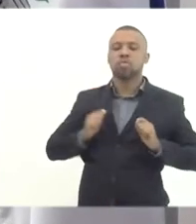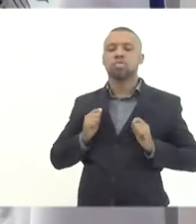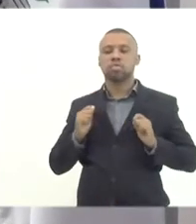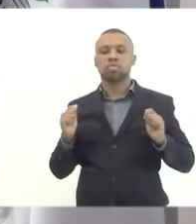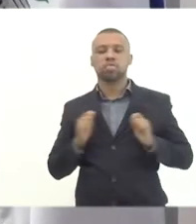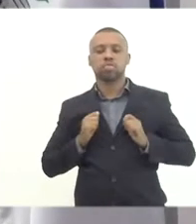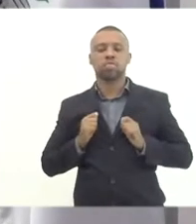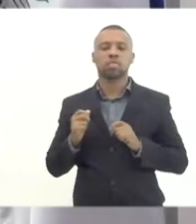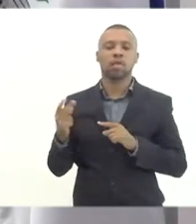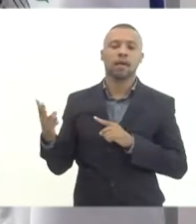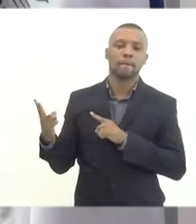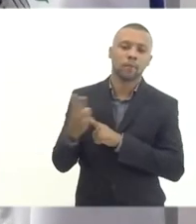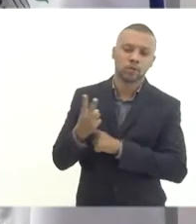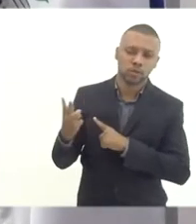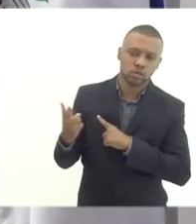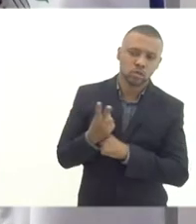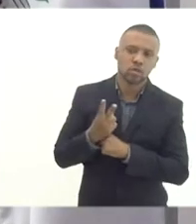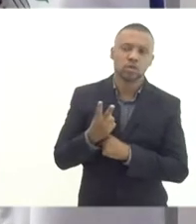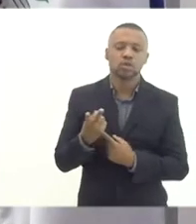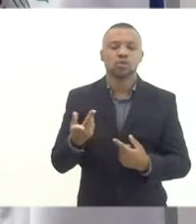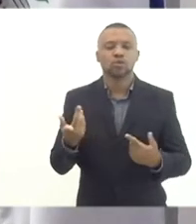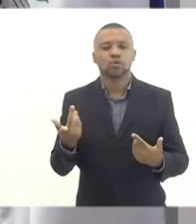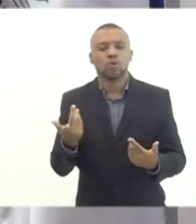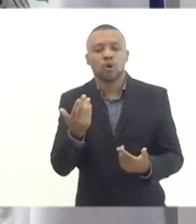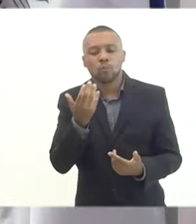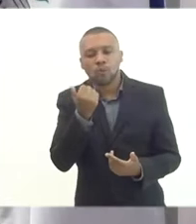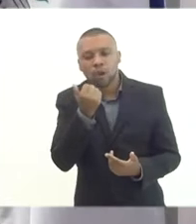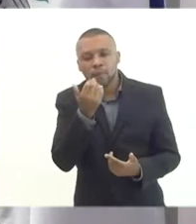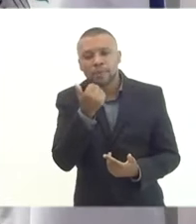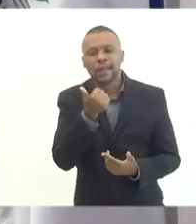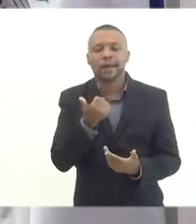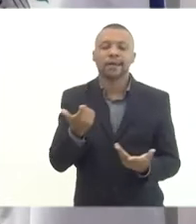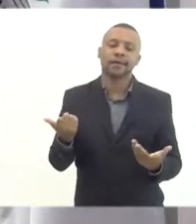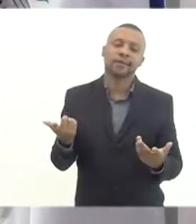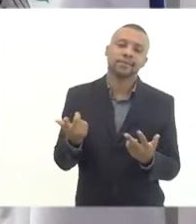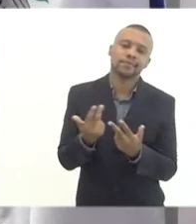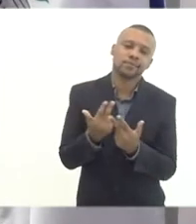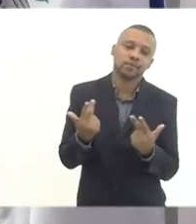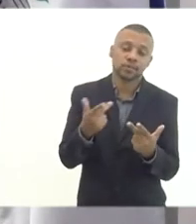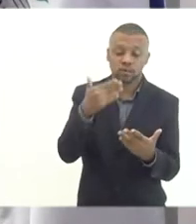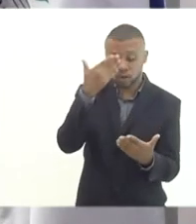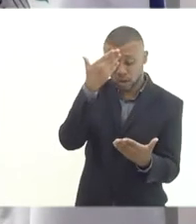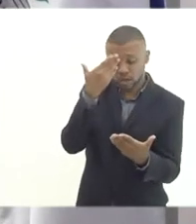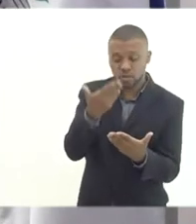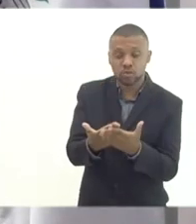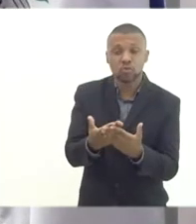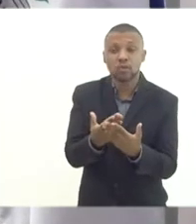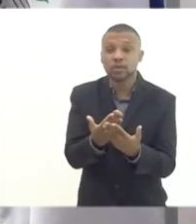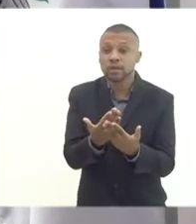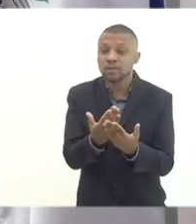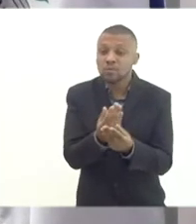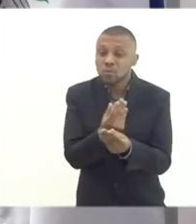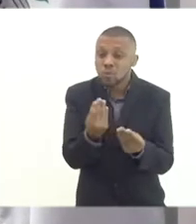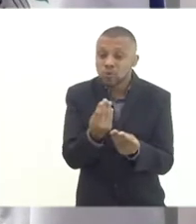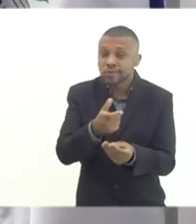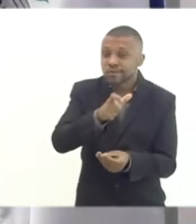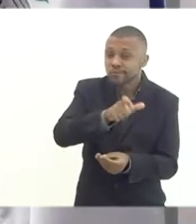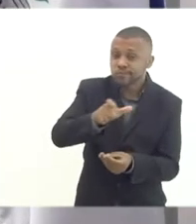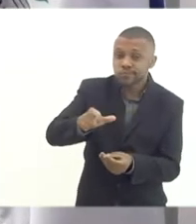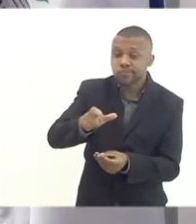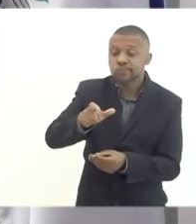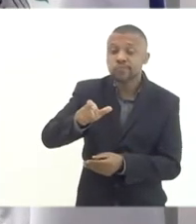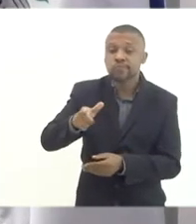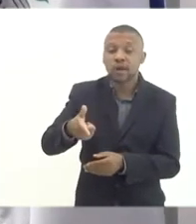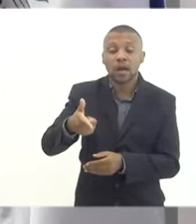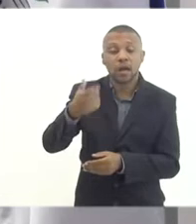protegido alimentado e eu acredito que muitos aqui não tinham